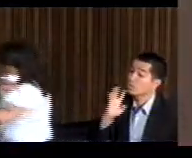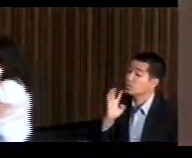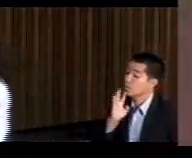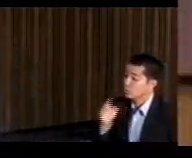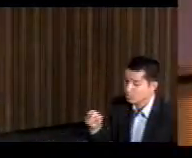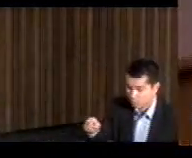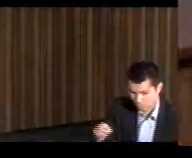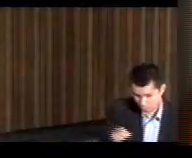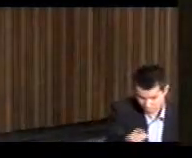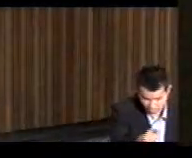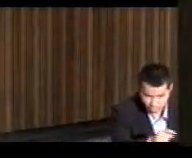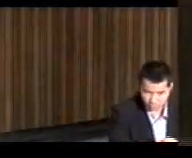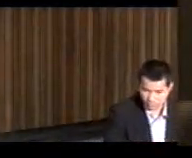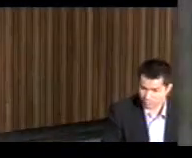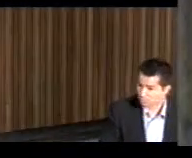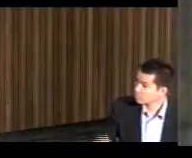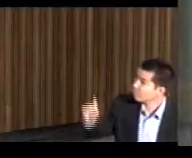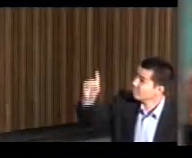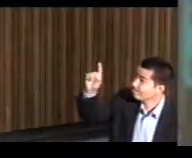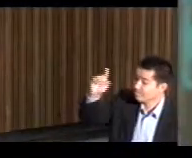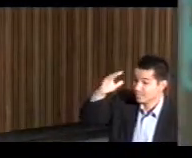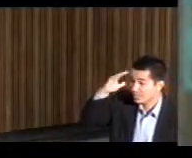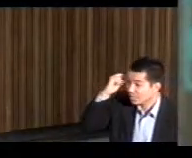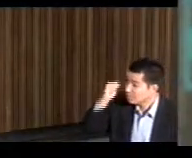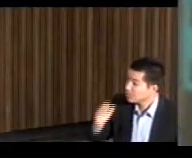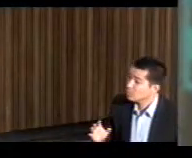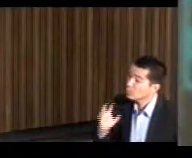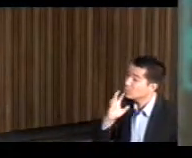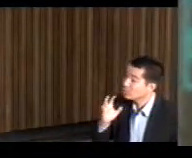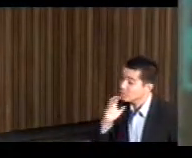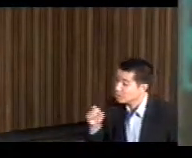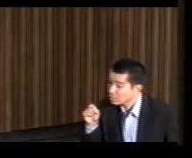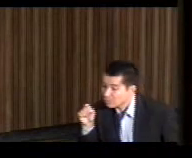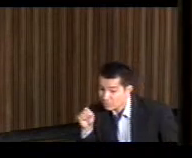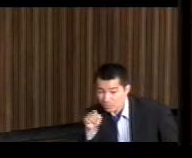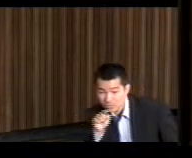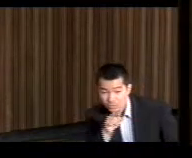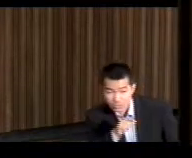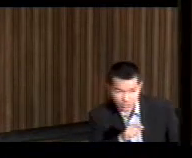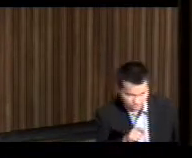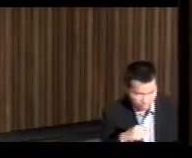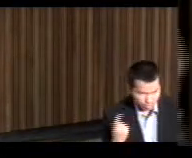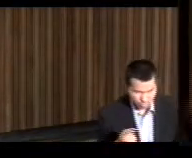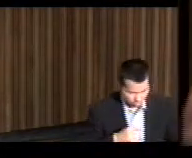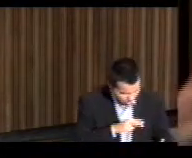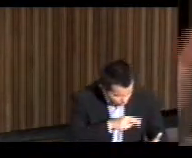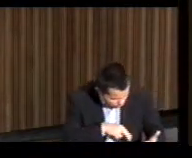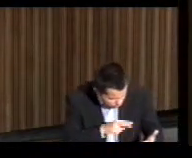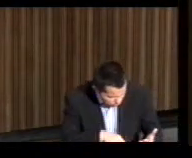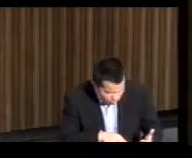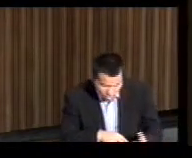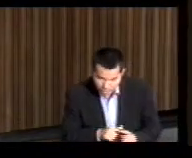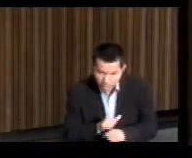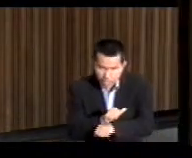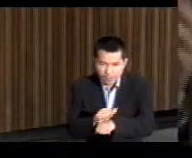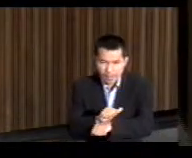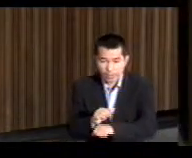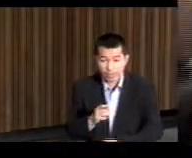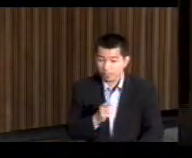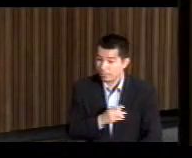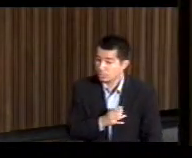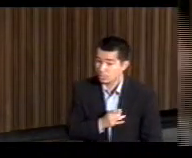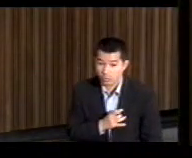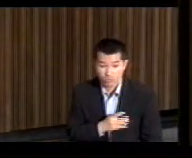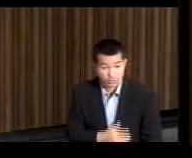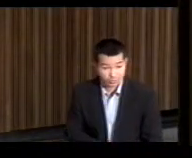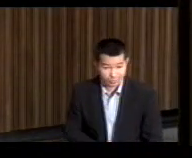era. Abraão, quando a gente vai lendo essa história, a gente vai vendo que ele é medroso, ele mente para se esconde